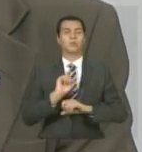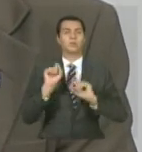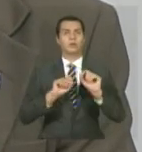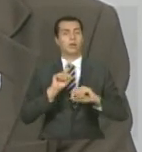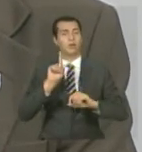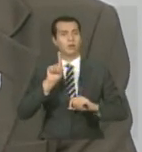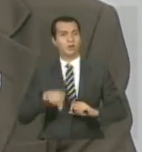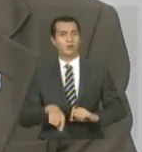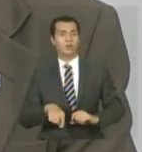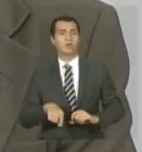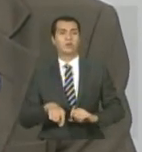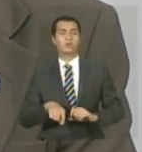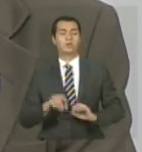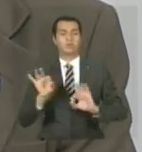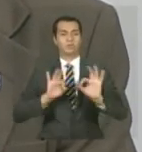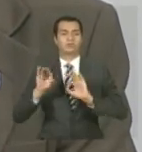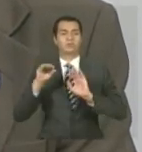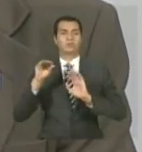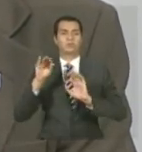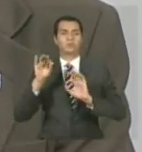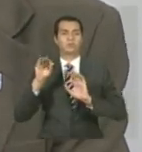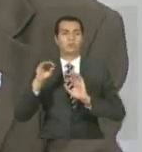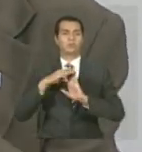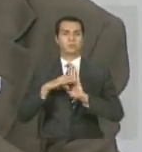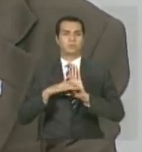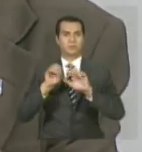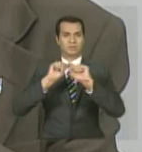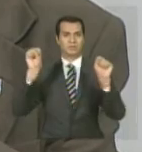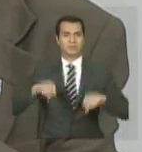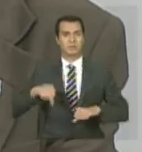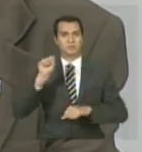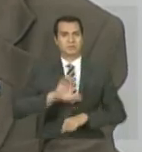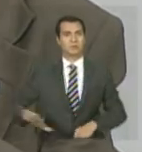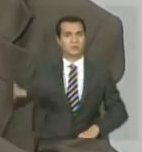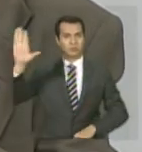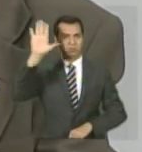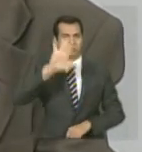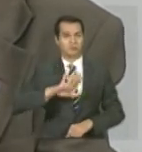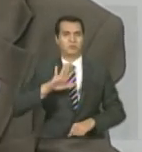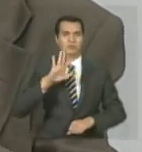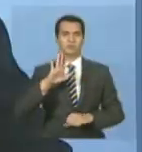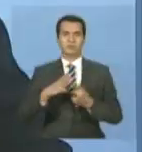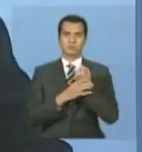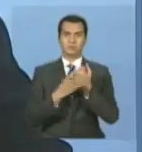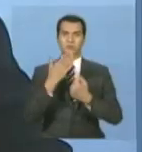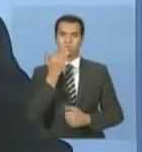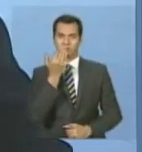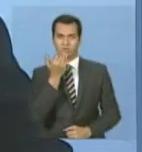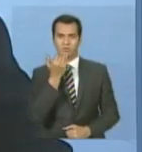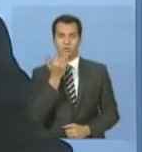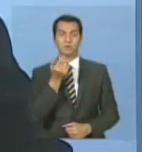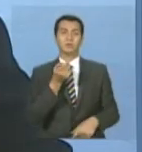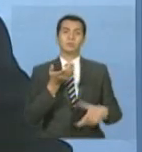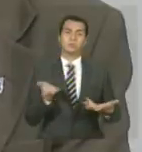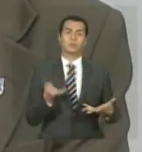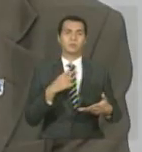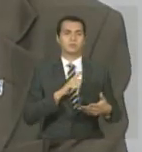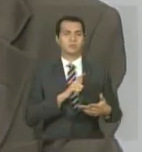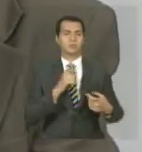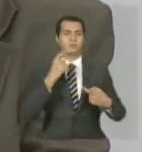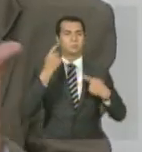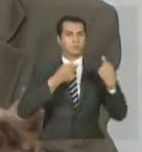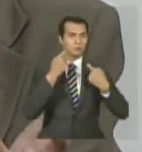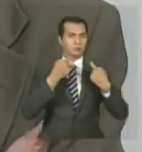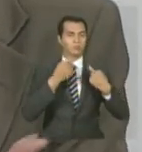né? Eu dizia anteriormente de que a preocupação com a elaboração dos seus planos estaduais de segurança alimentar